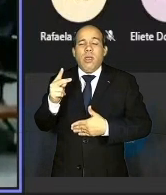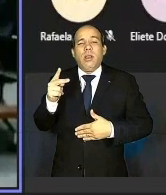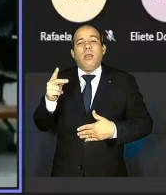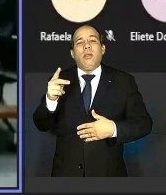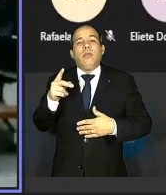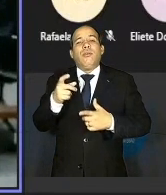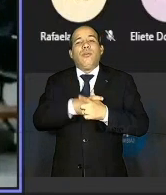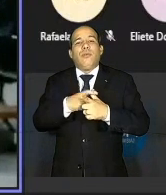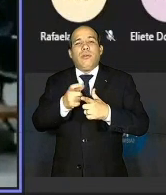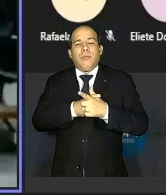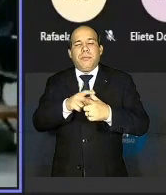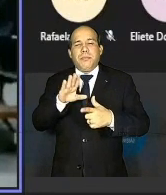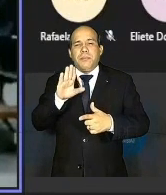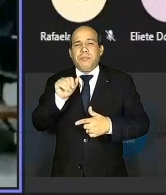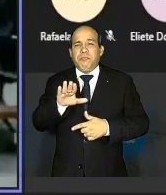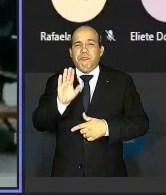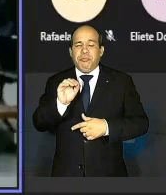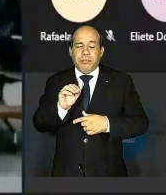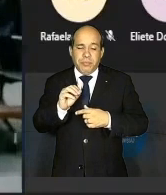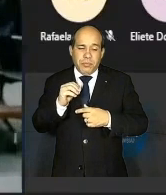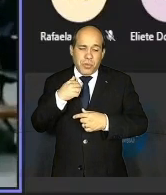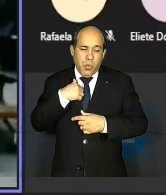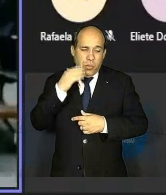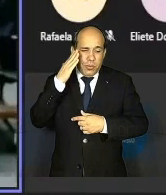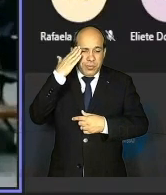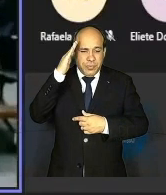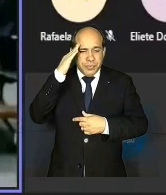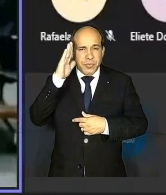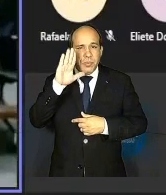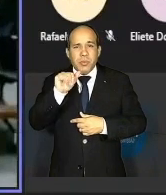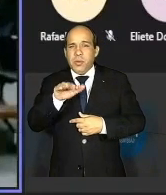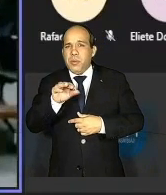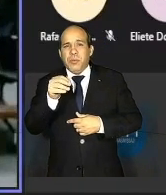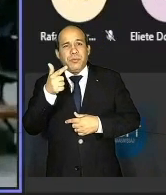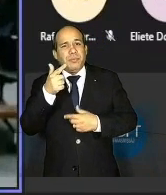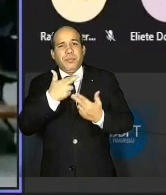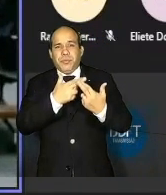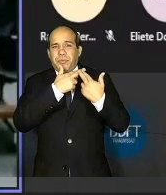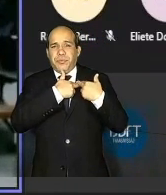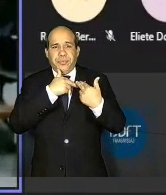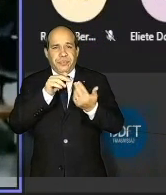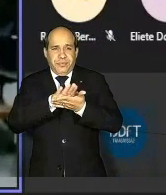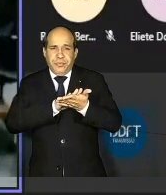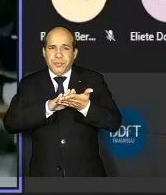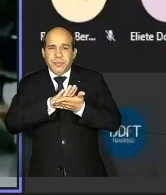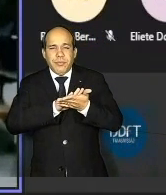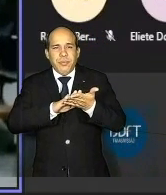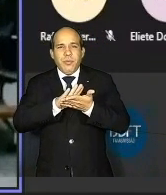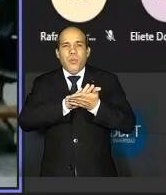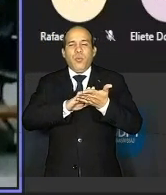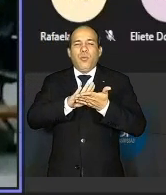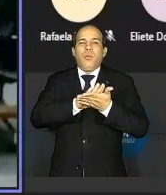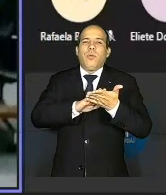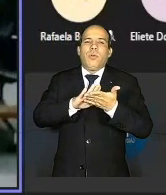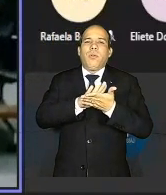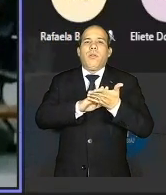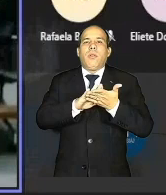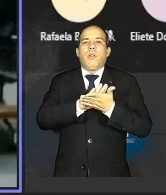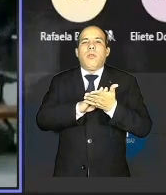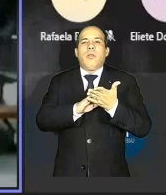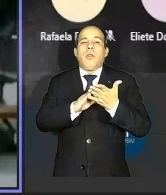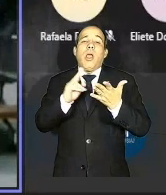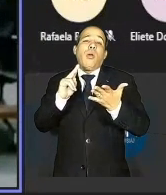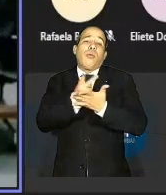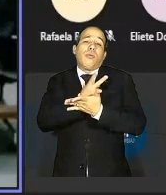amortizar determinados encargos bancários. Então, eu estou entendendo que, nesse caso, o banco não responde